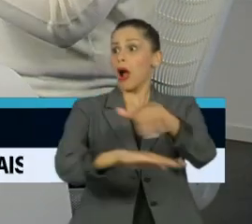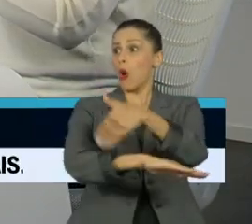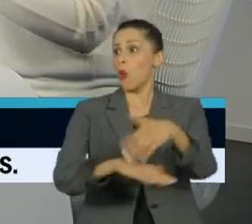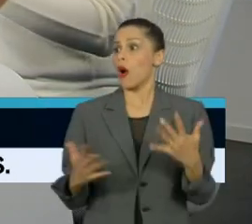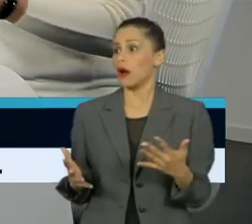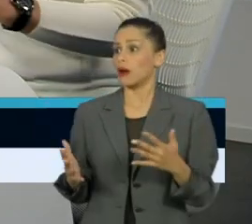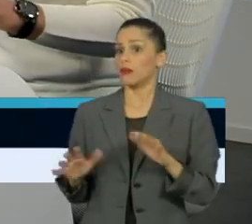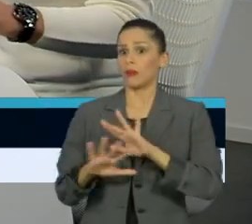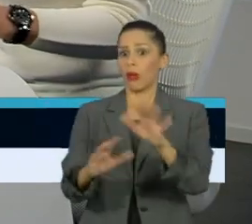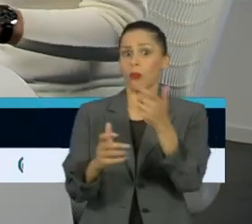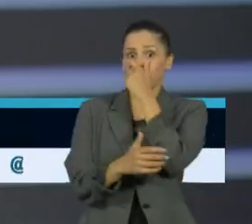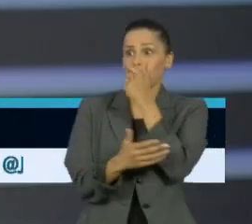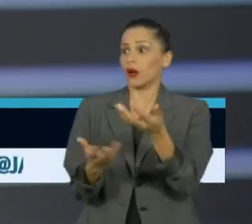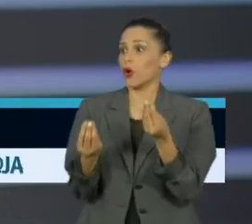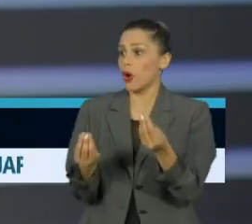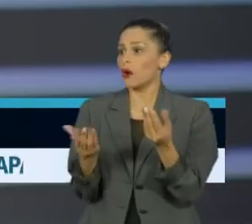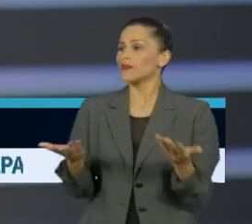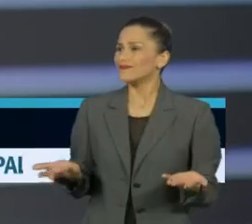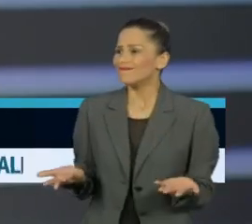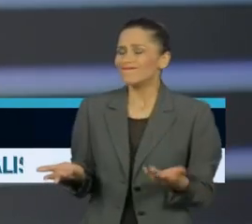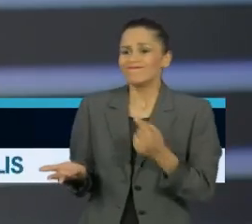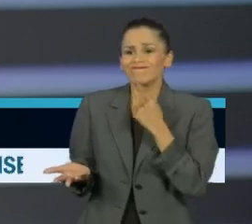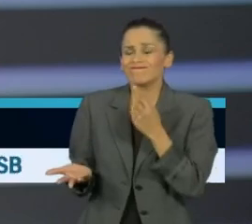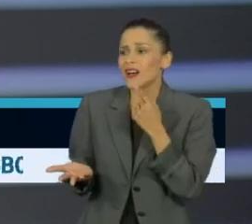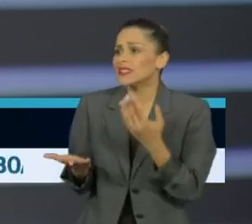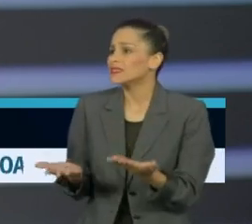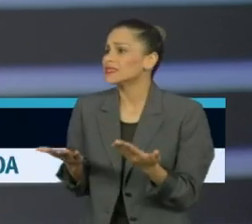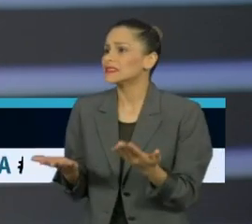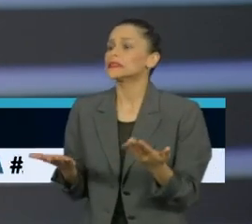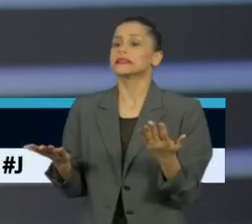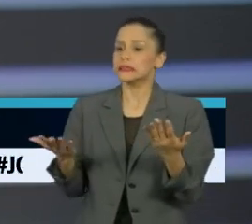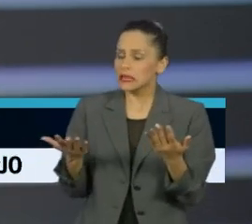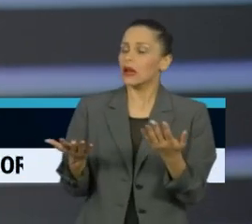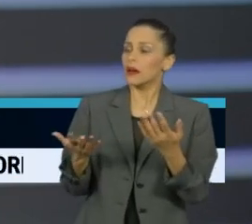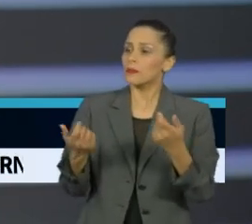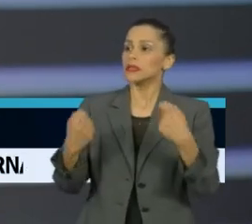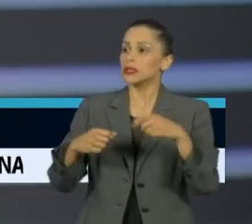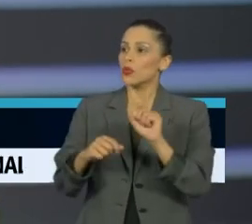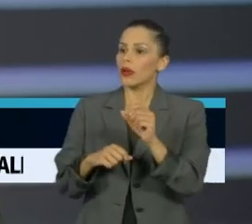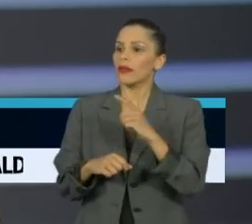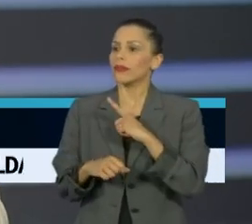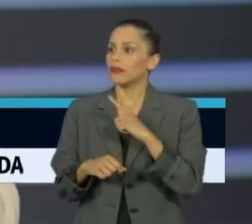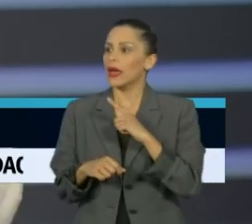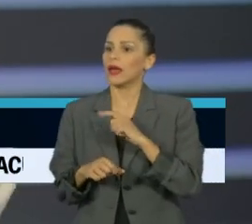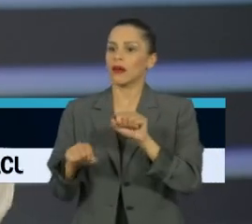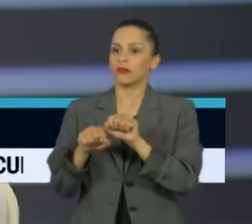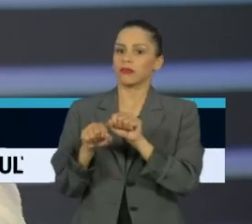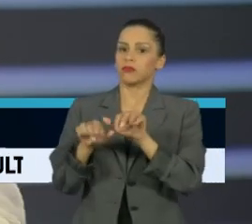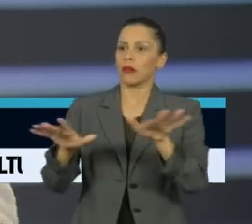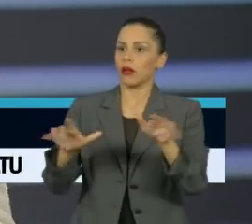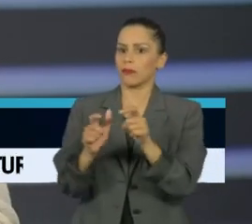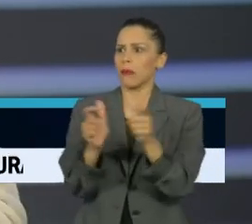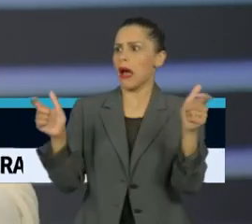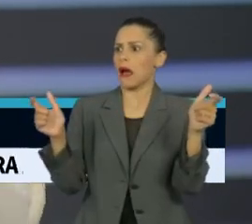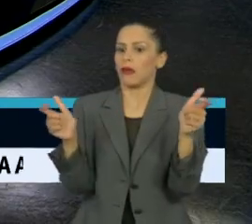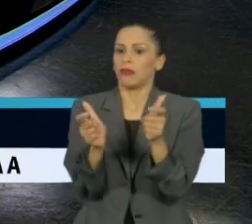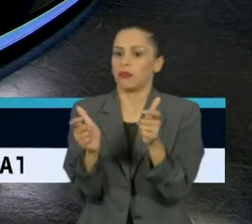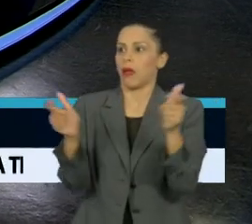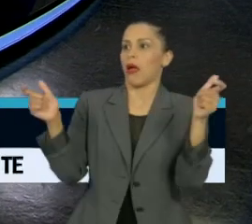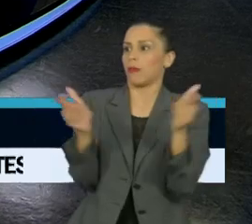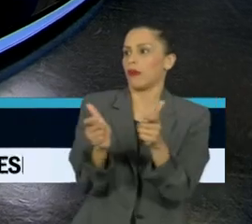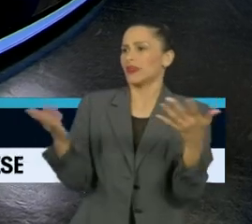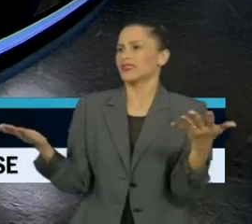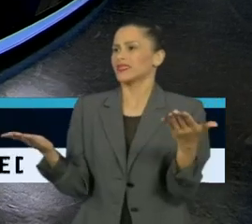haja uma vacina não vai ter outro jeito então esse essa essa gangorra epidemiológica de números hoje é